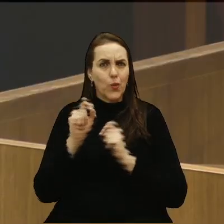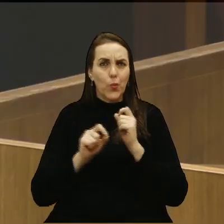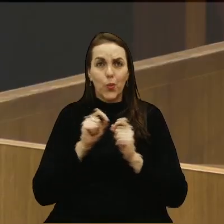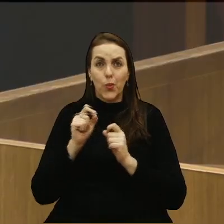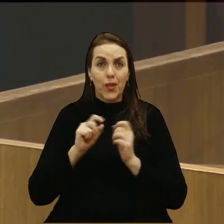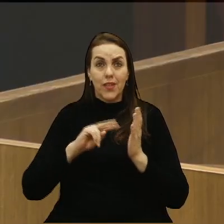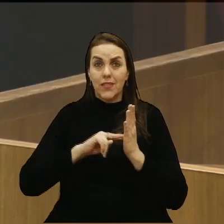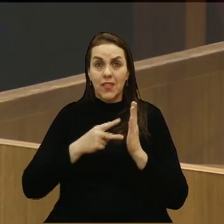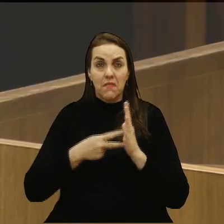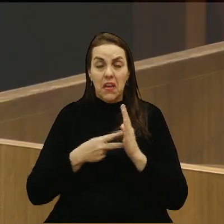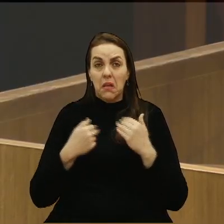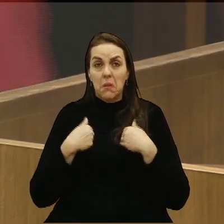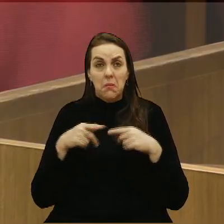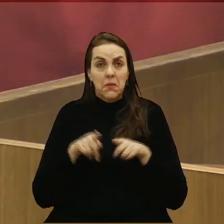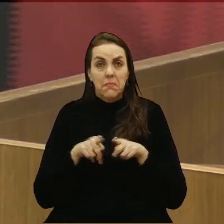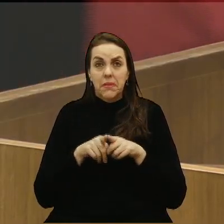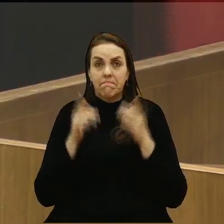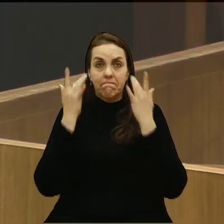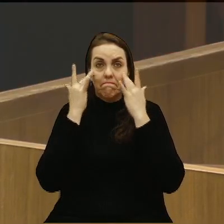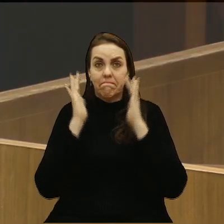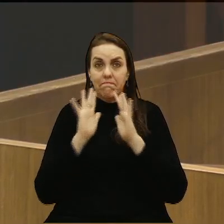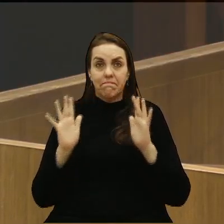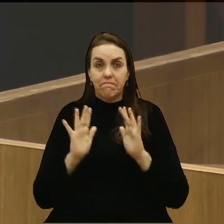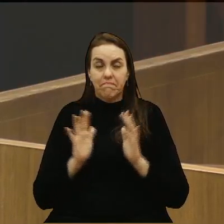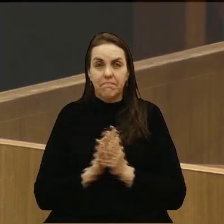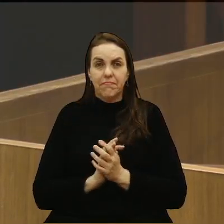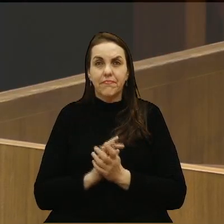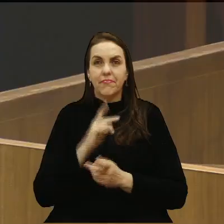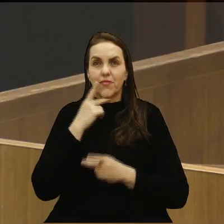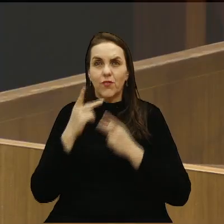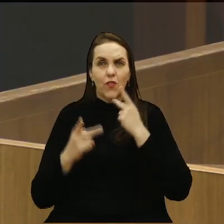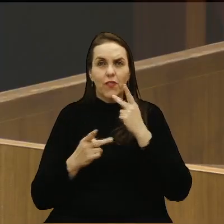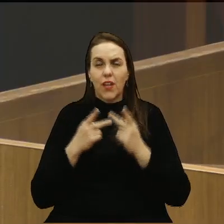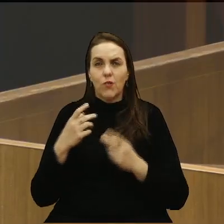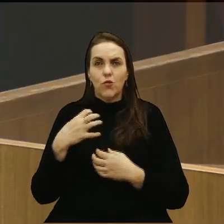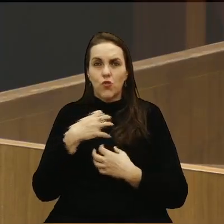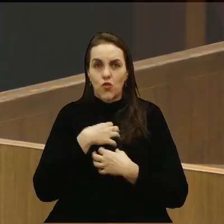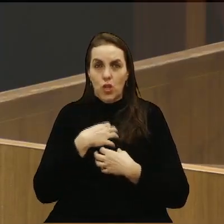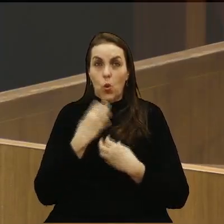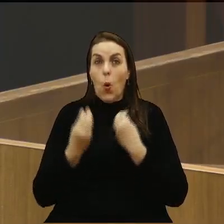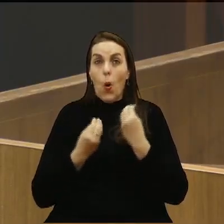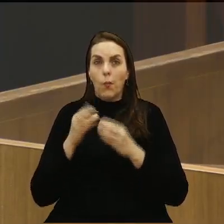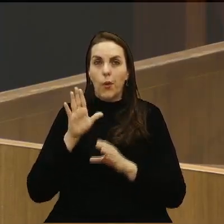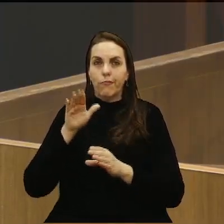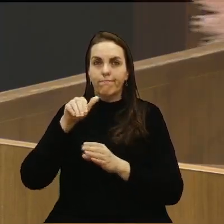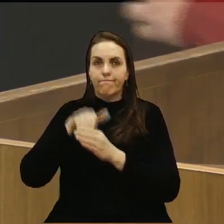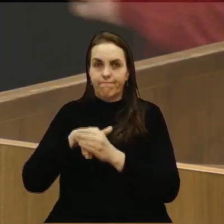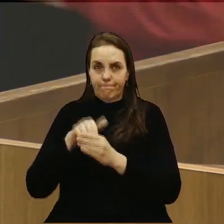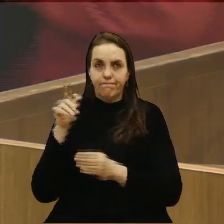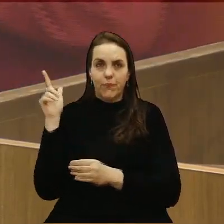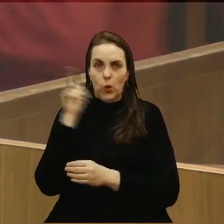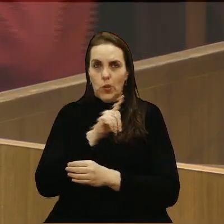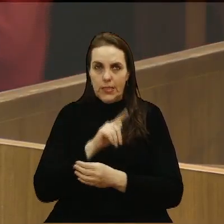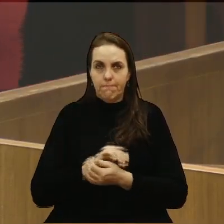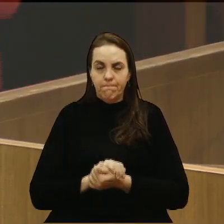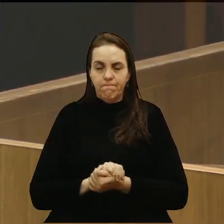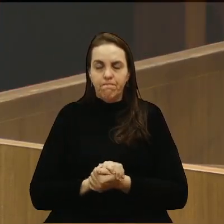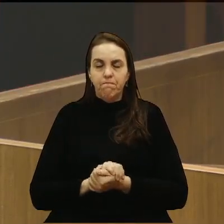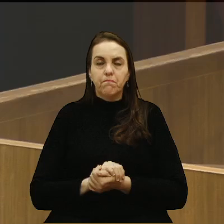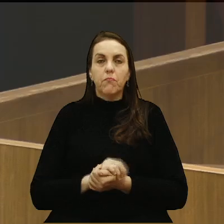nem eu tinha. Vou dizer para os senhores aqui uma forma com que eu me elegi. Eu me elegi porque em